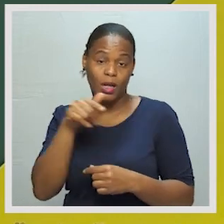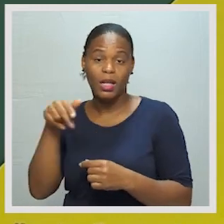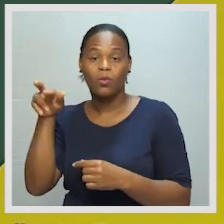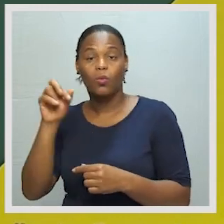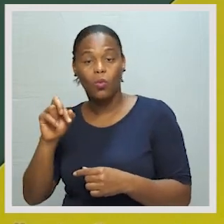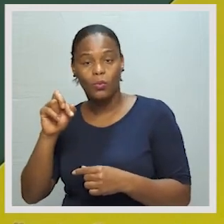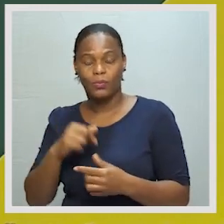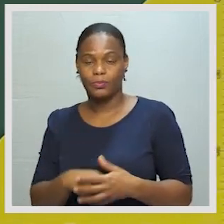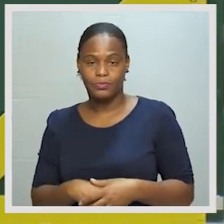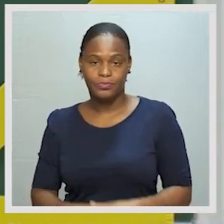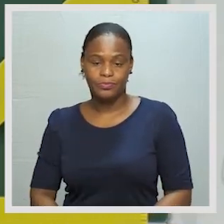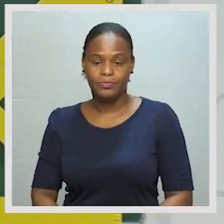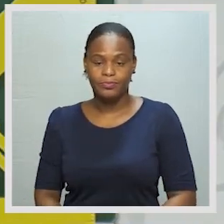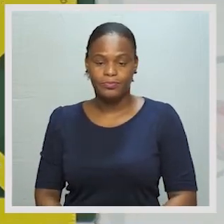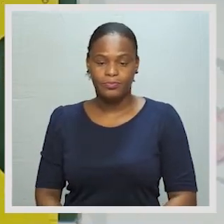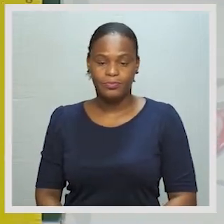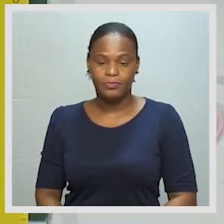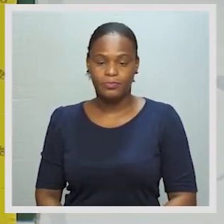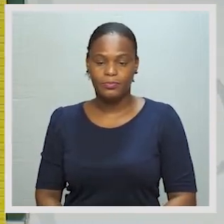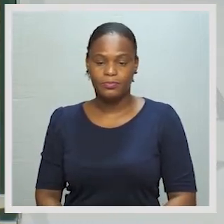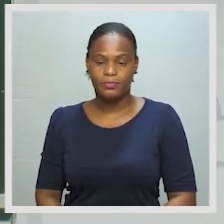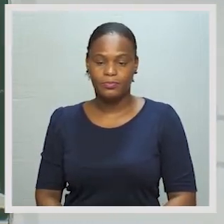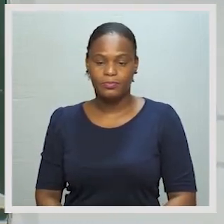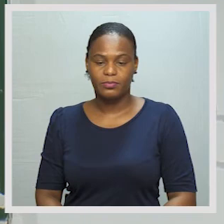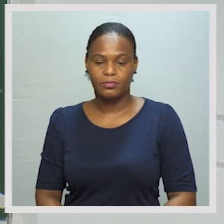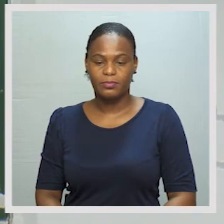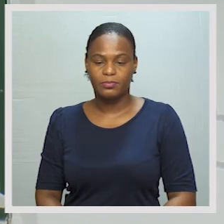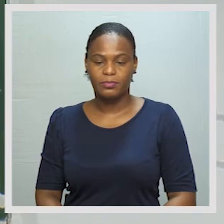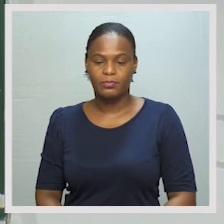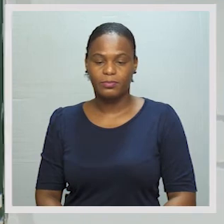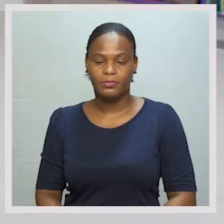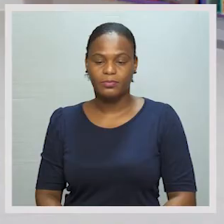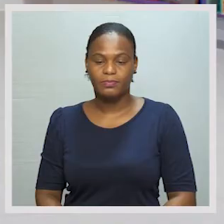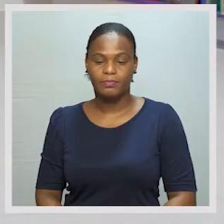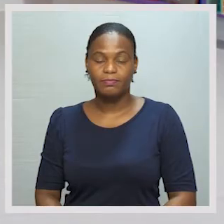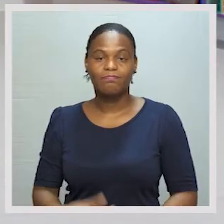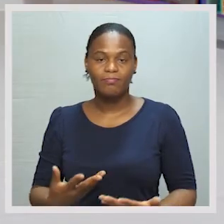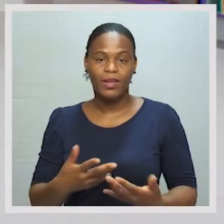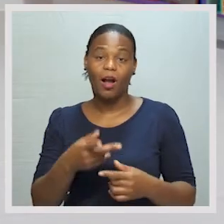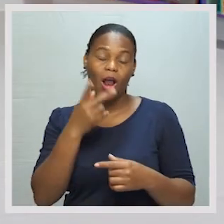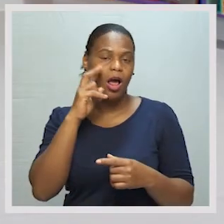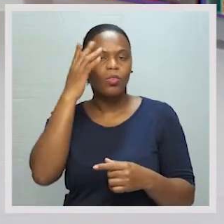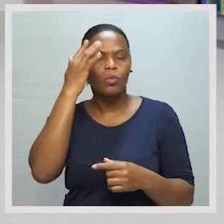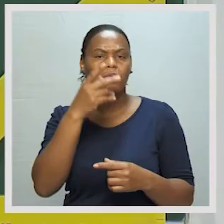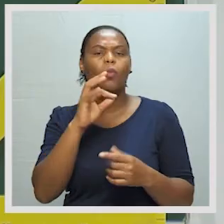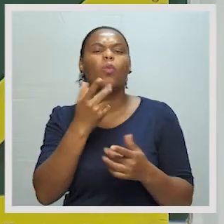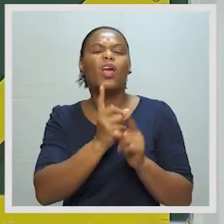é 8. Então, menos 1 mais 8. E o fator